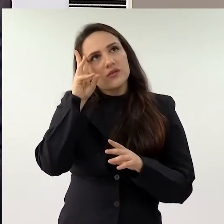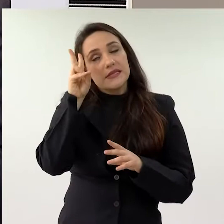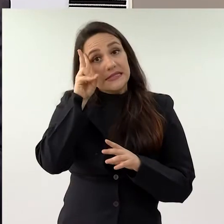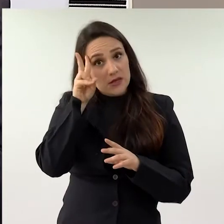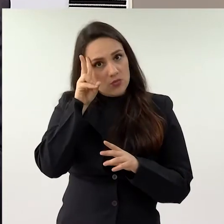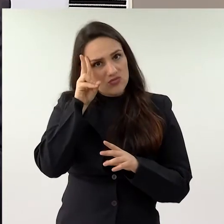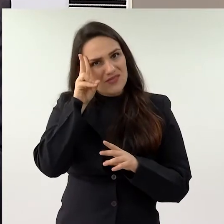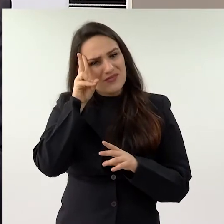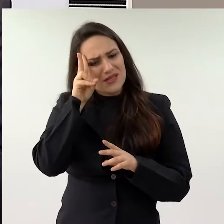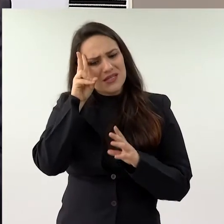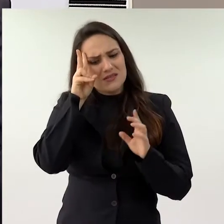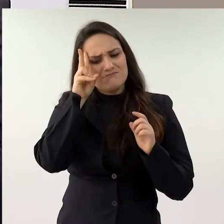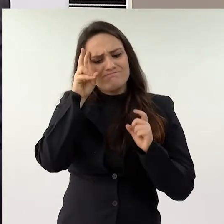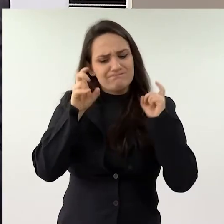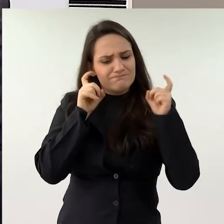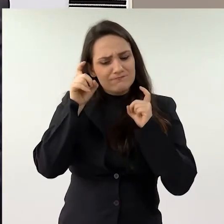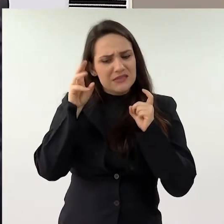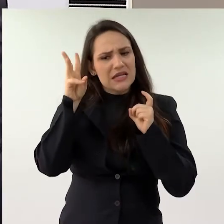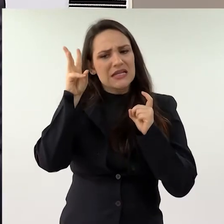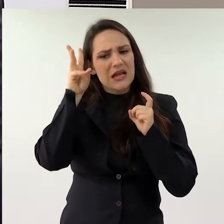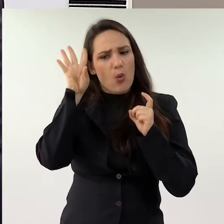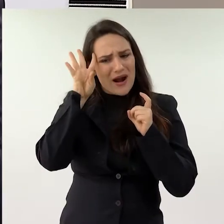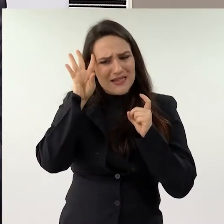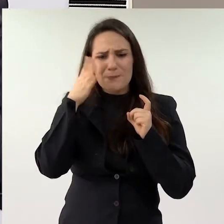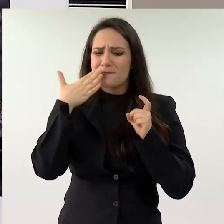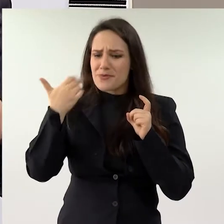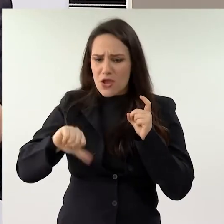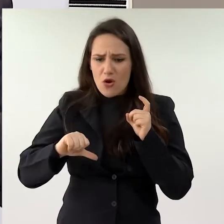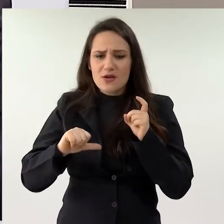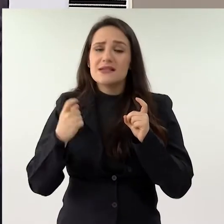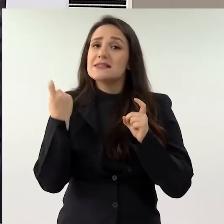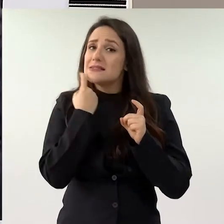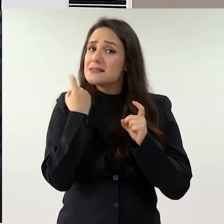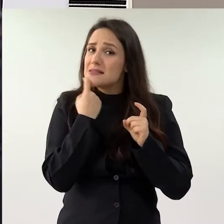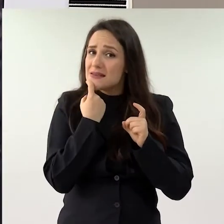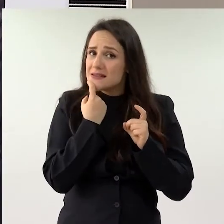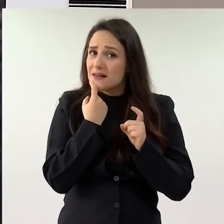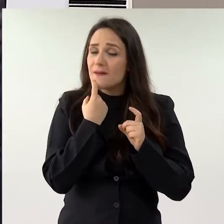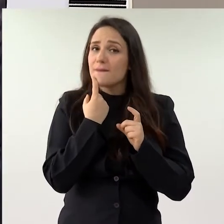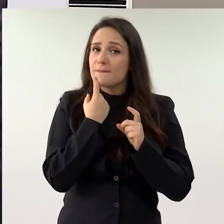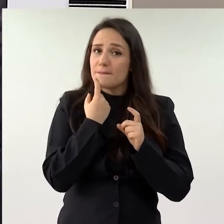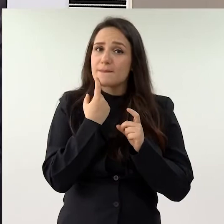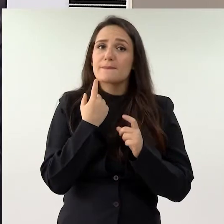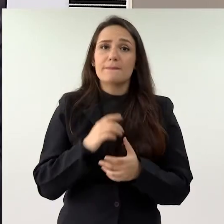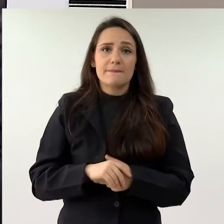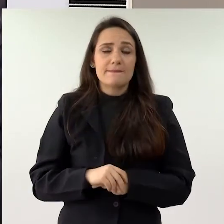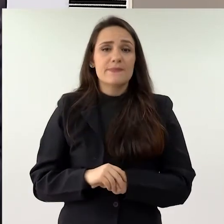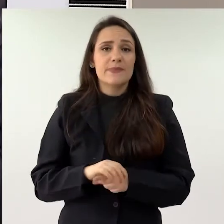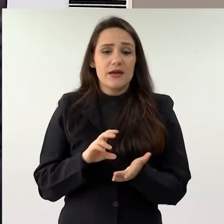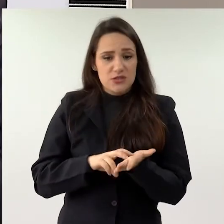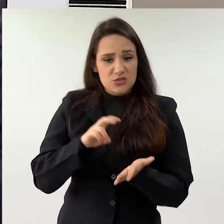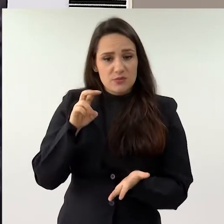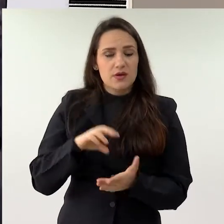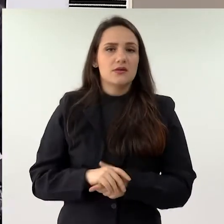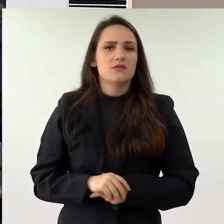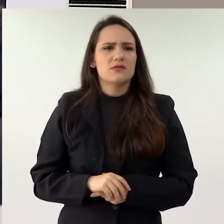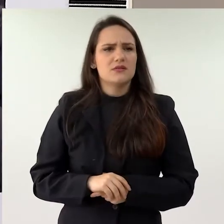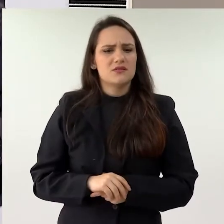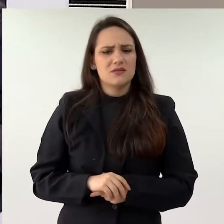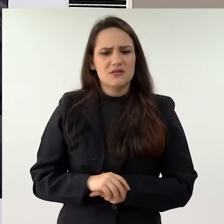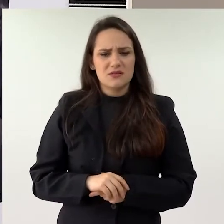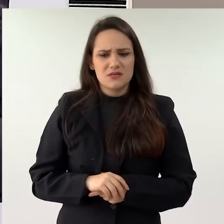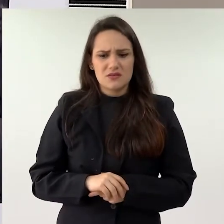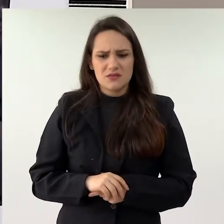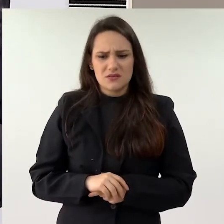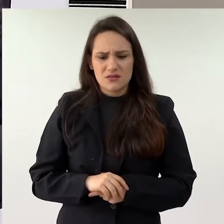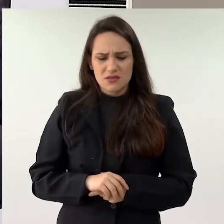ela dá uma piorada, na sexta que eu vou trabalhar, isso foi uma semana, hein? Na sexta que eu vou trabalhar de manhã, me dá uma vontade de correr. Falo, puxa,